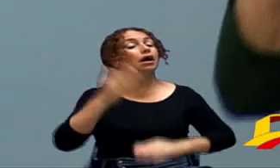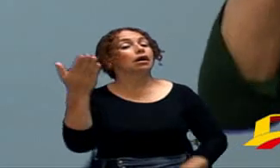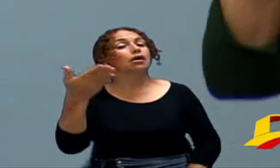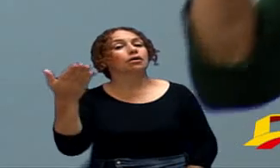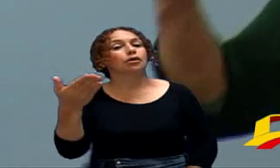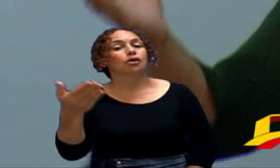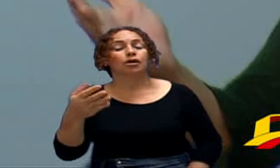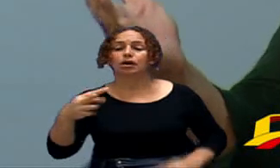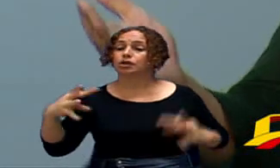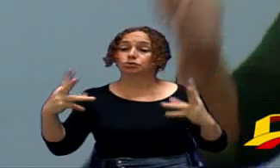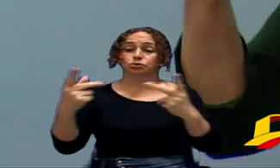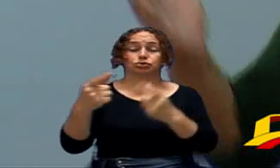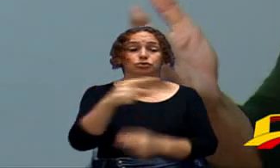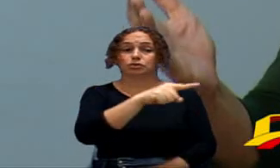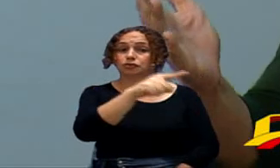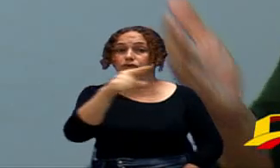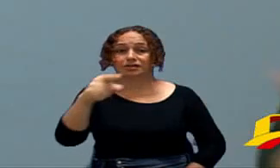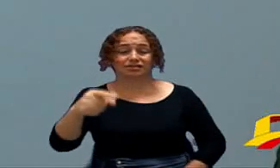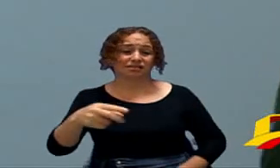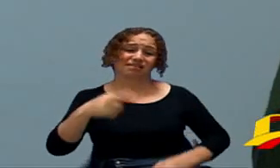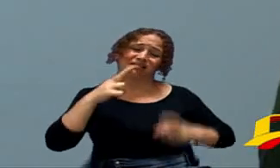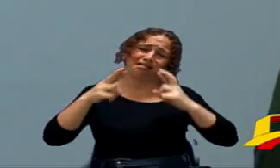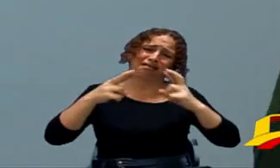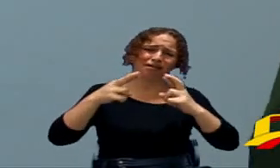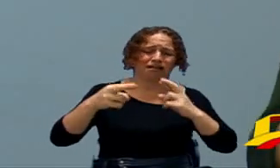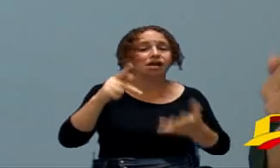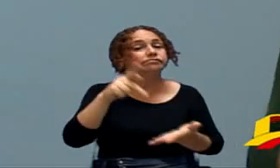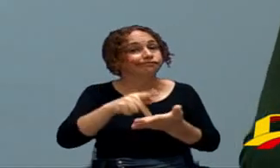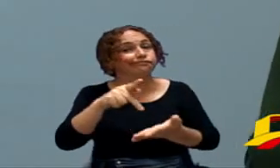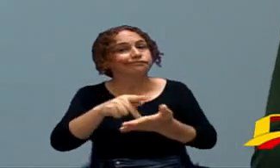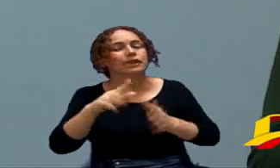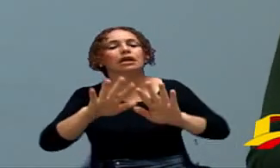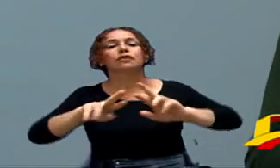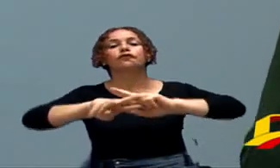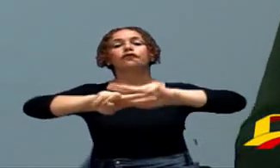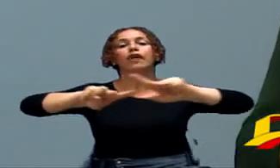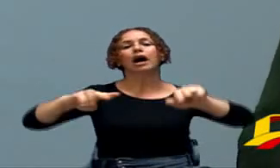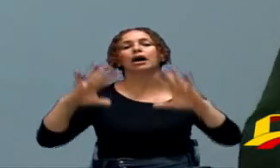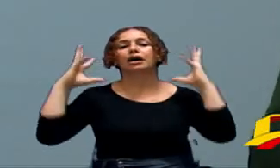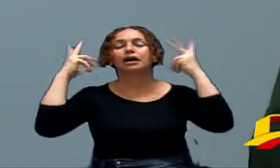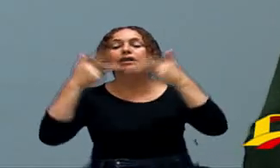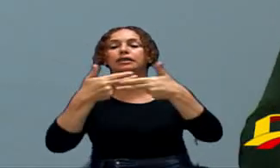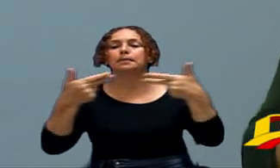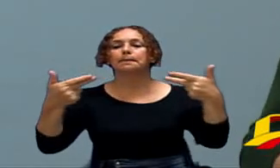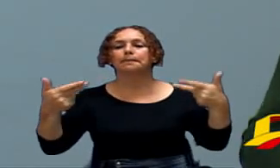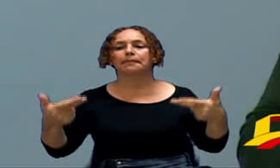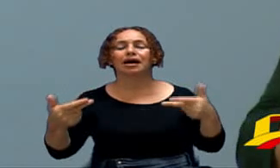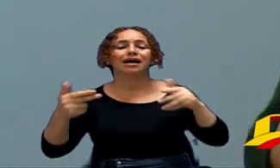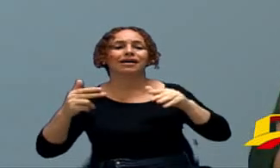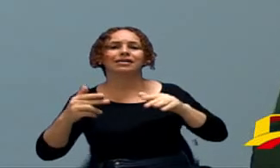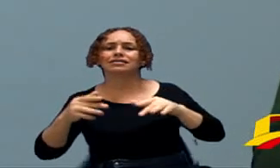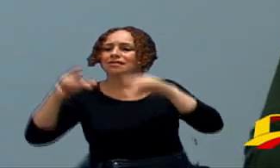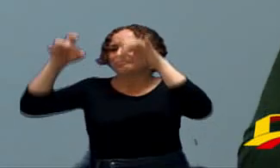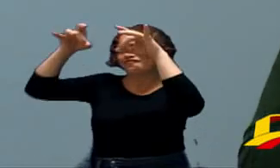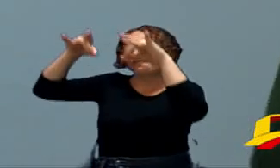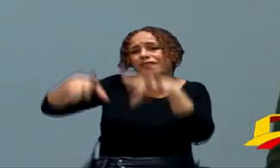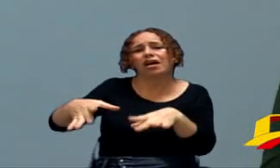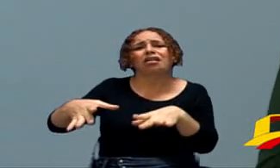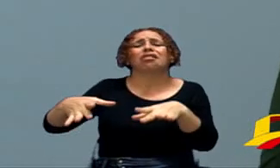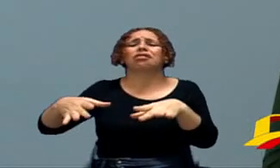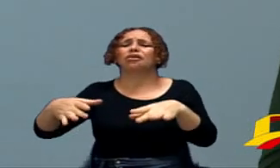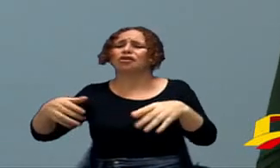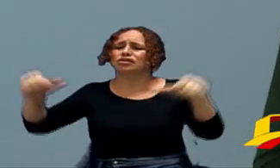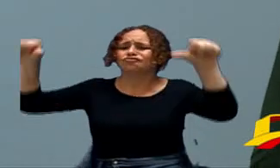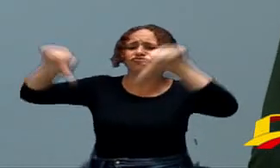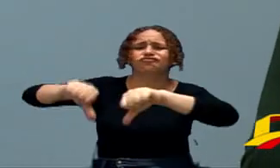todos vocês, eu sei que reclamam, e é uma realidade, que muitos animais ficam em situação de abandono, maus tratos e